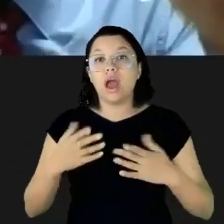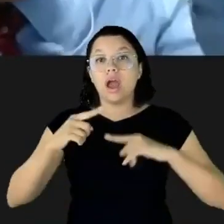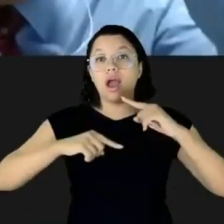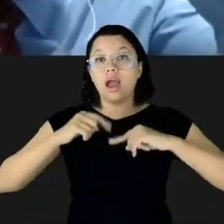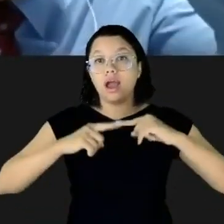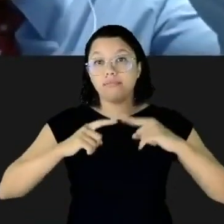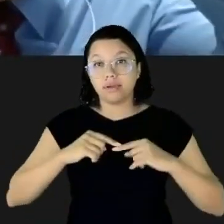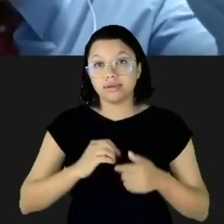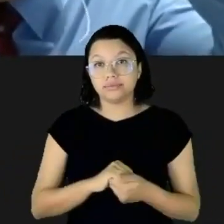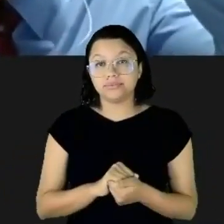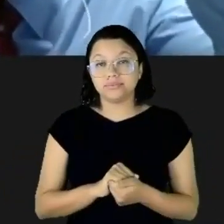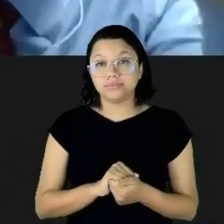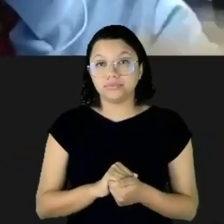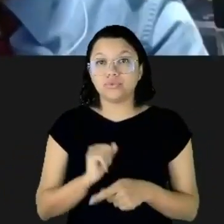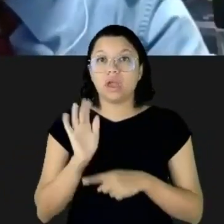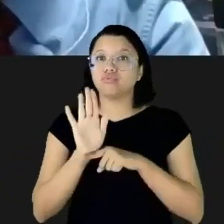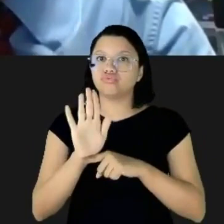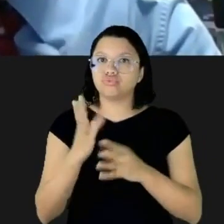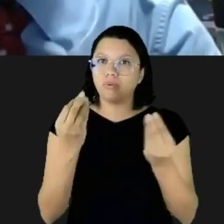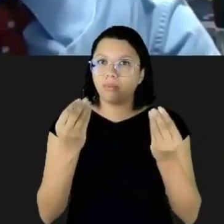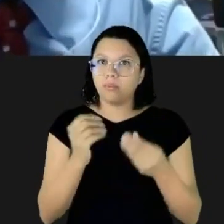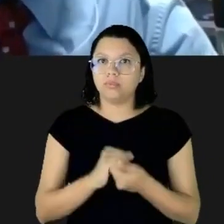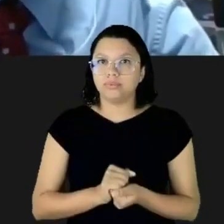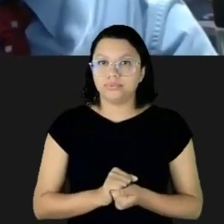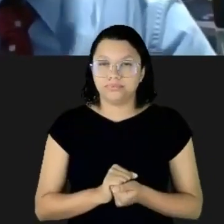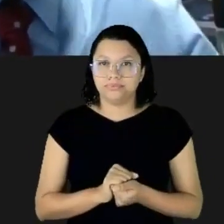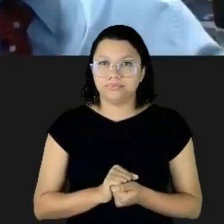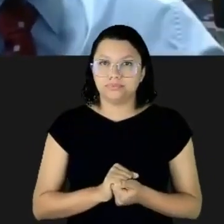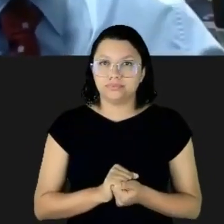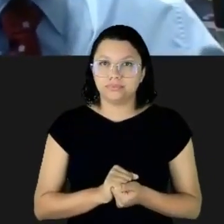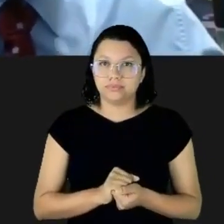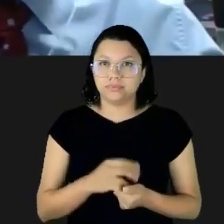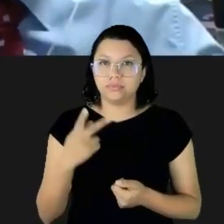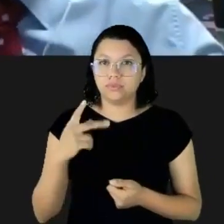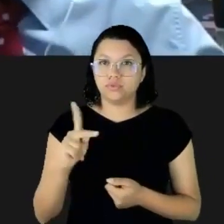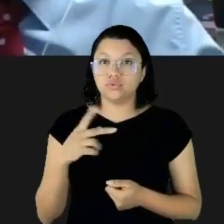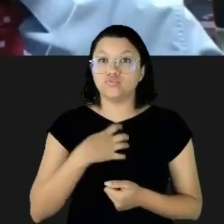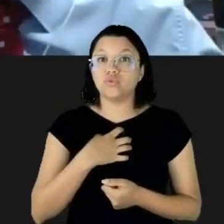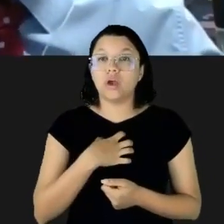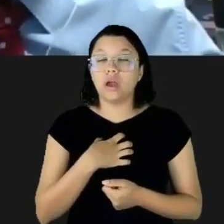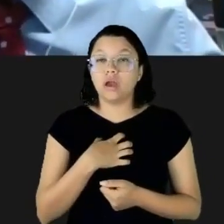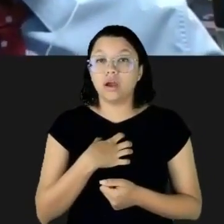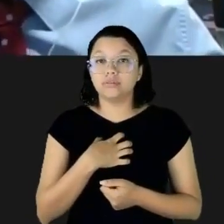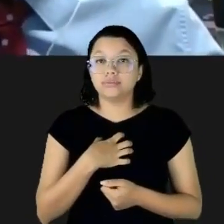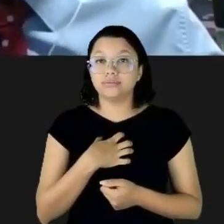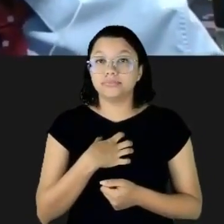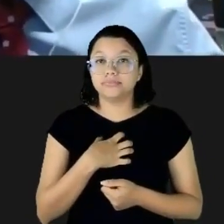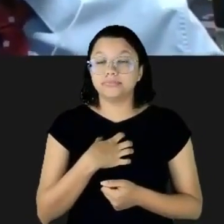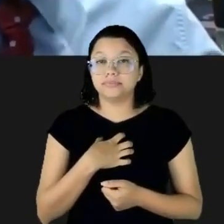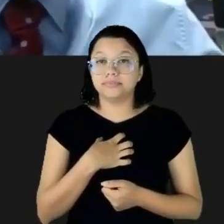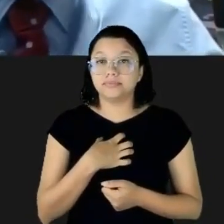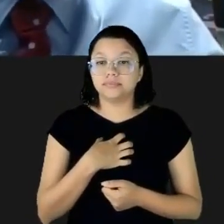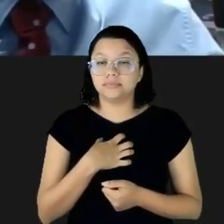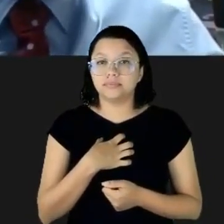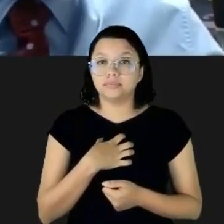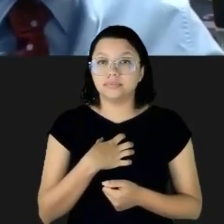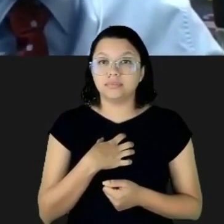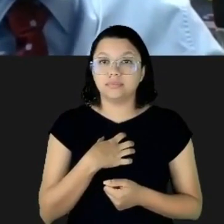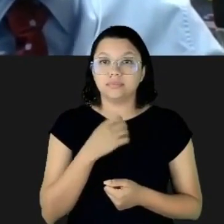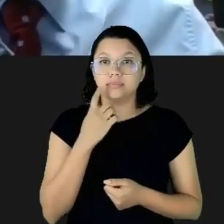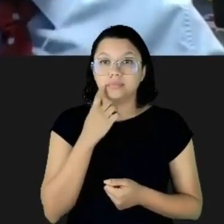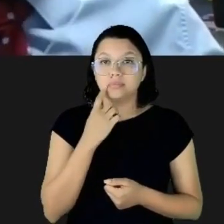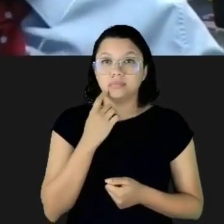essas ferramentas elas acabam sim ajudando bastante na sua forma de na sua forma de